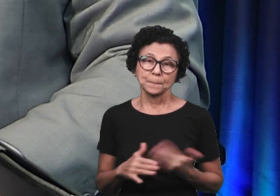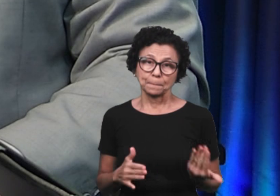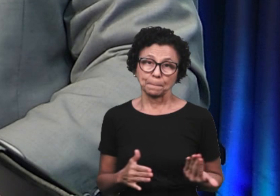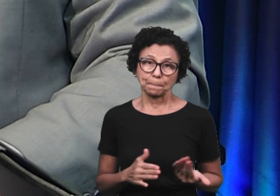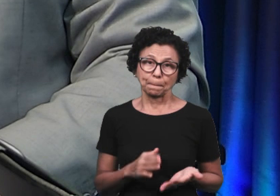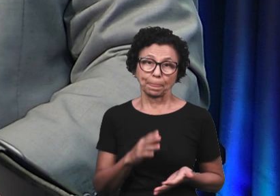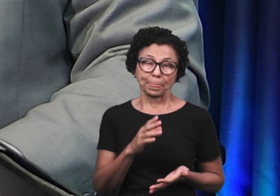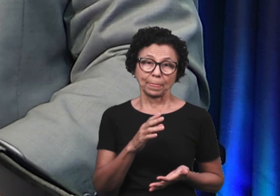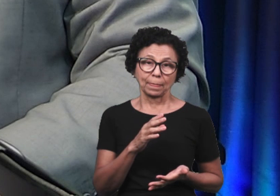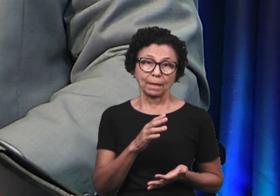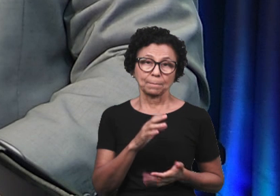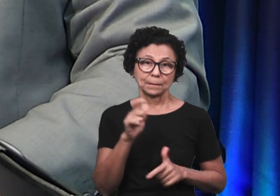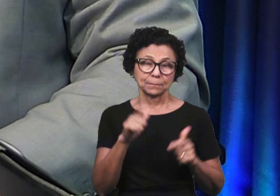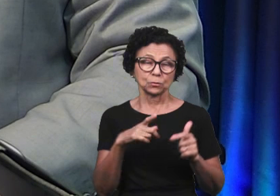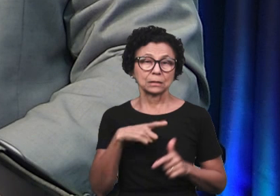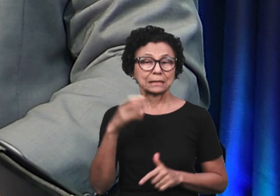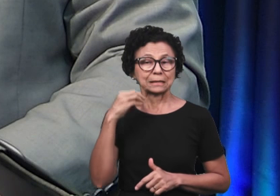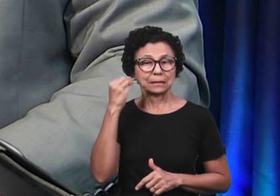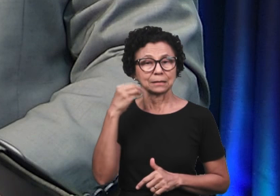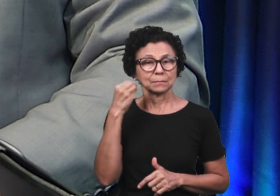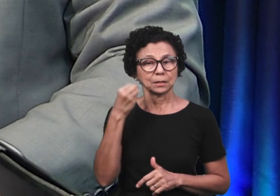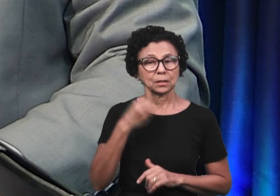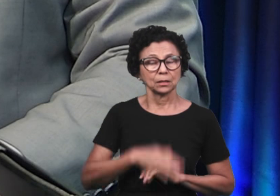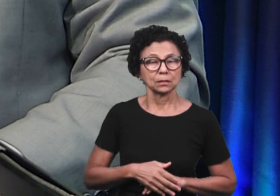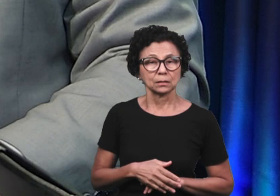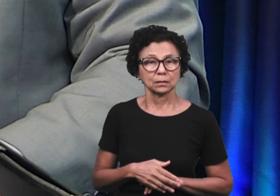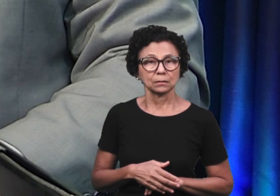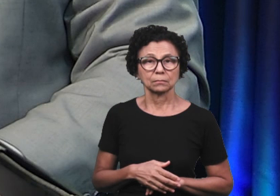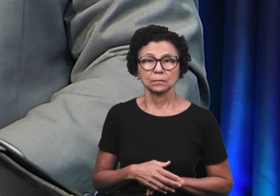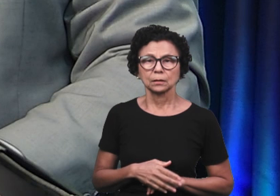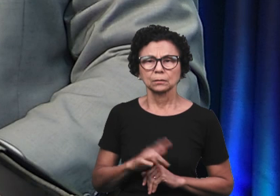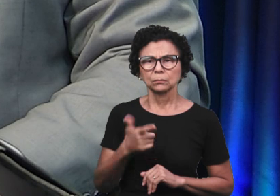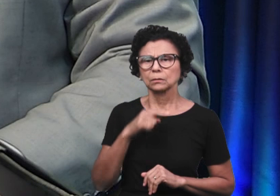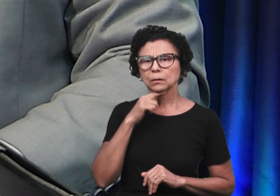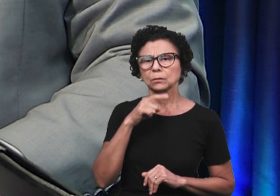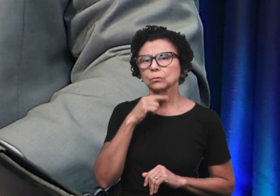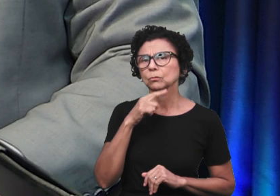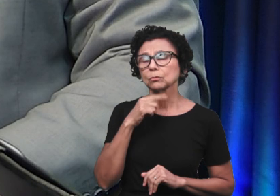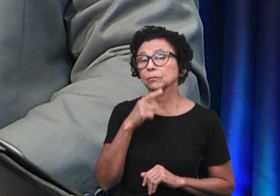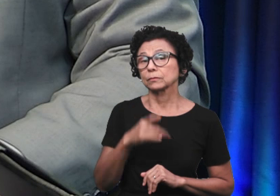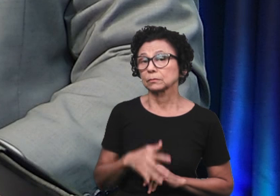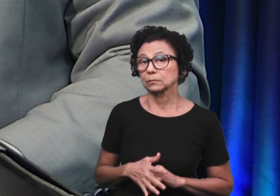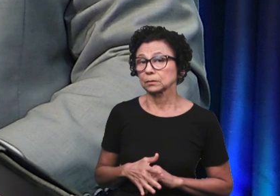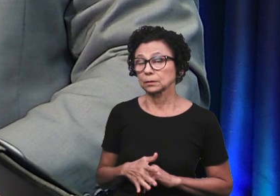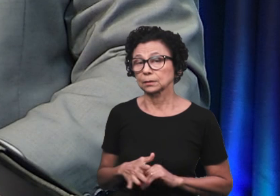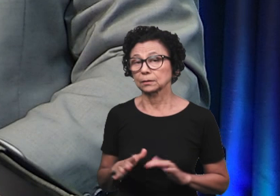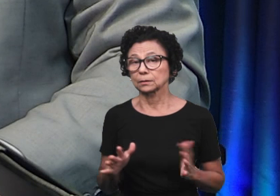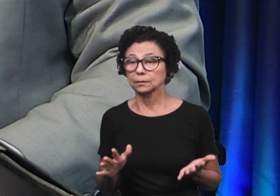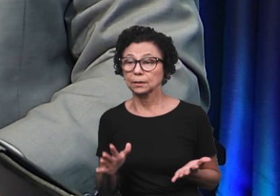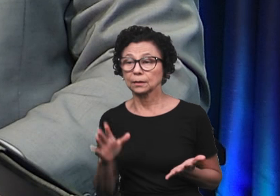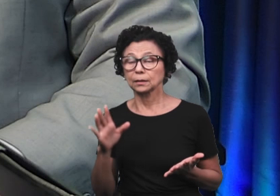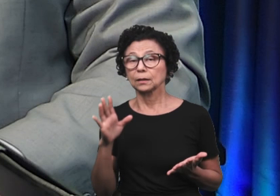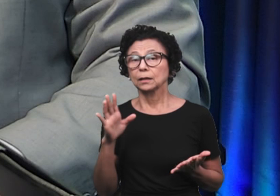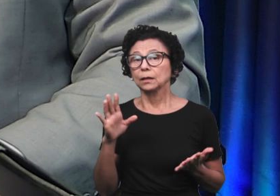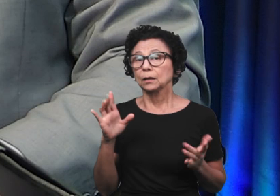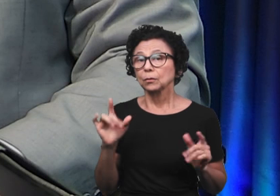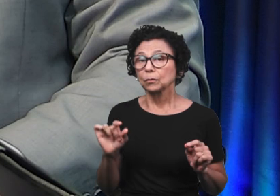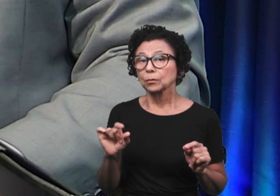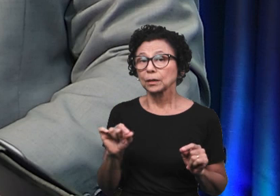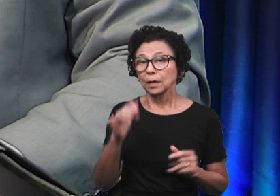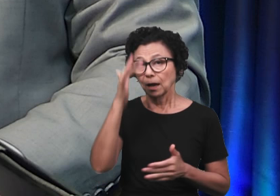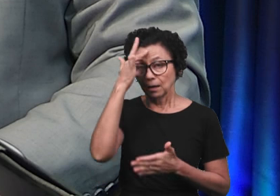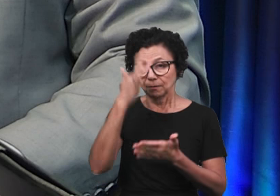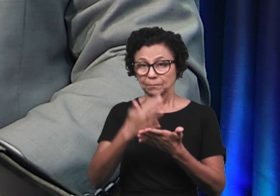experiência. Porque quem tem a experiência, o importante é porque a fé é